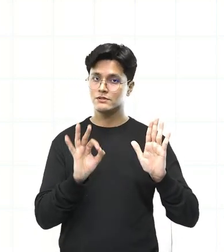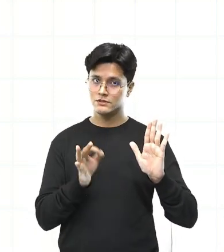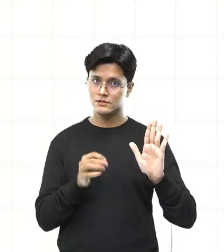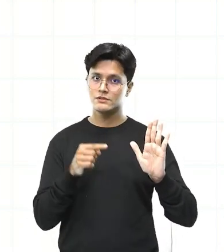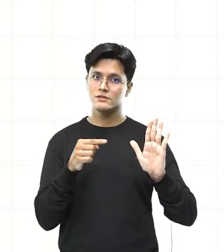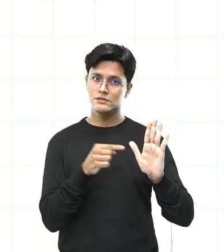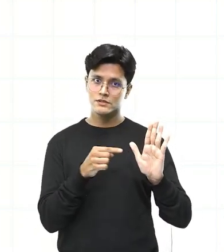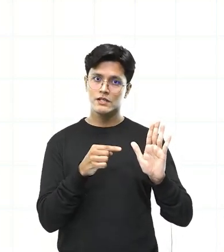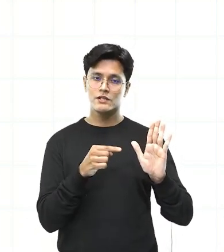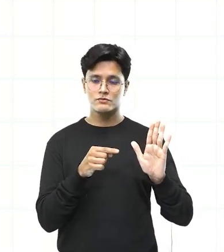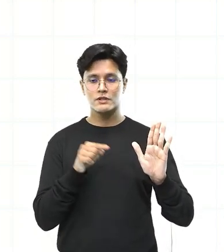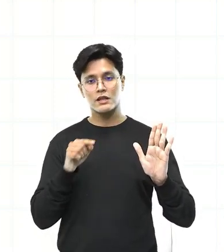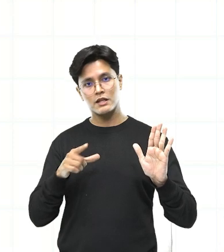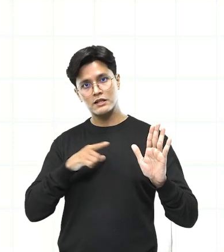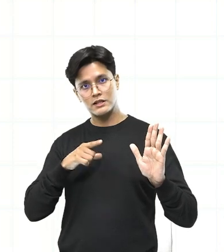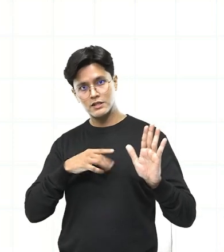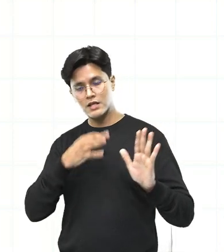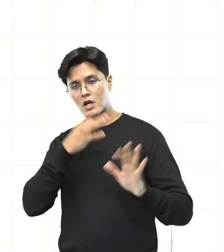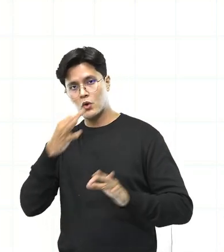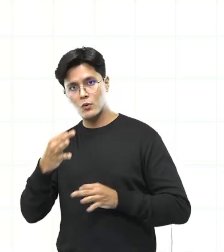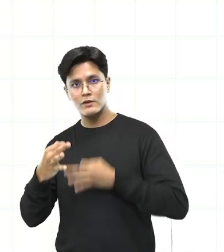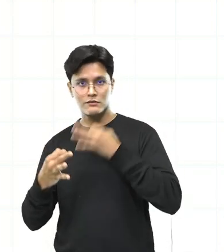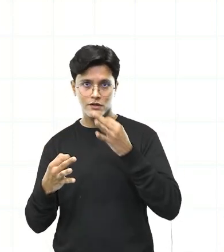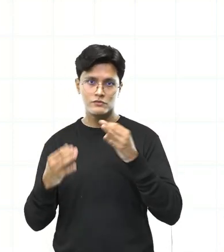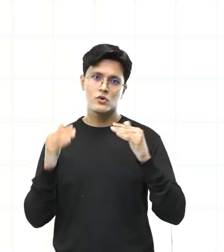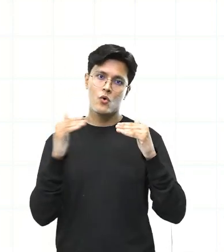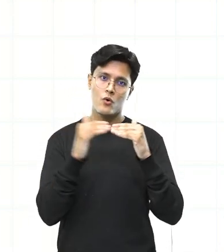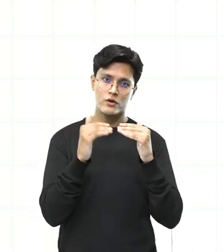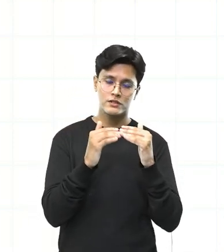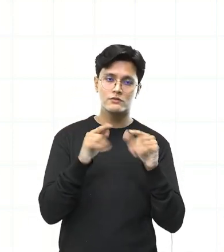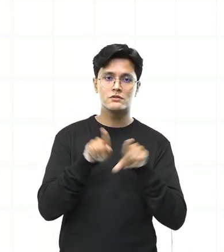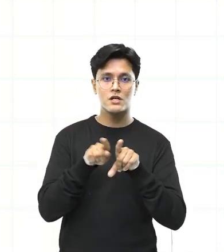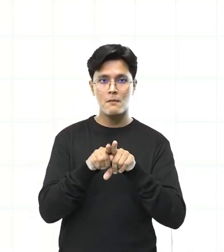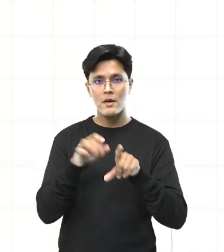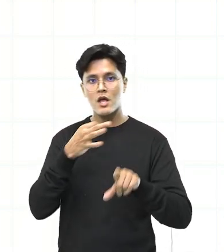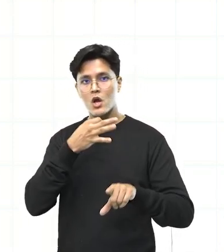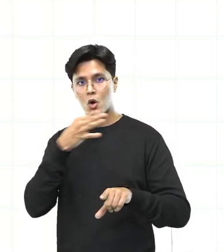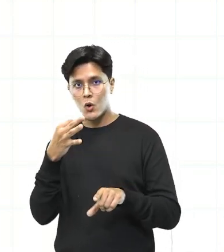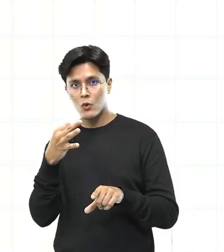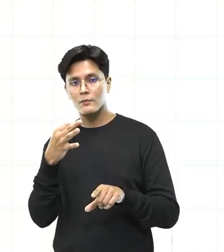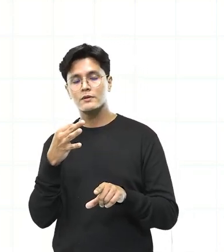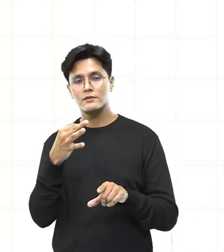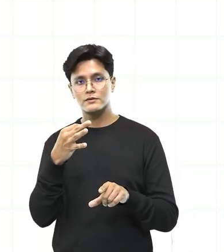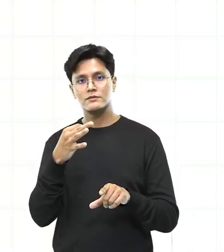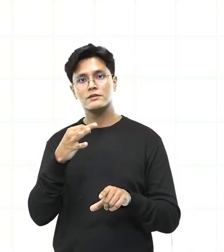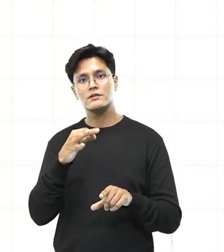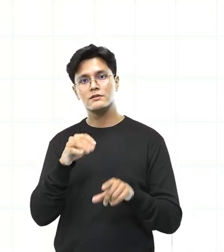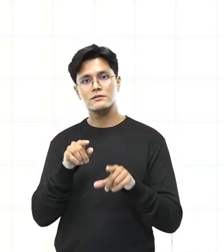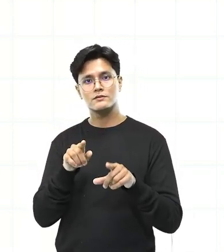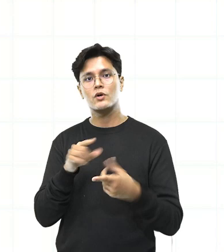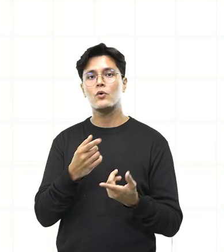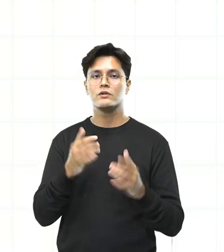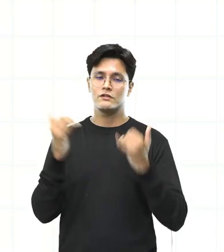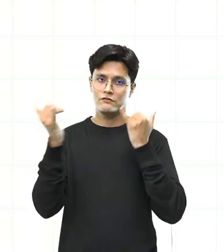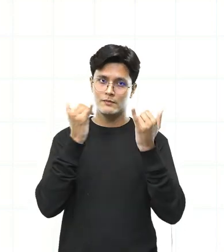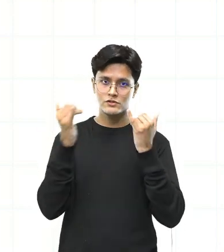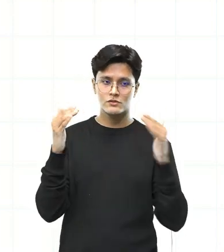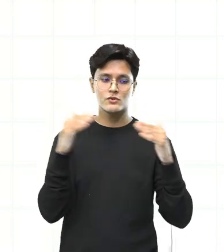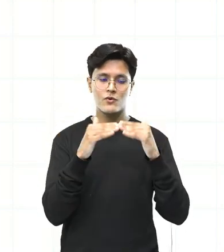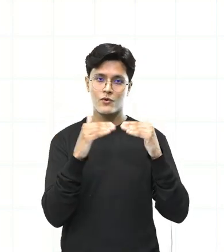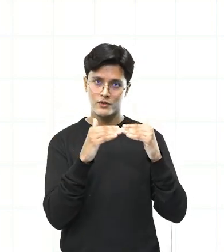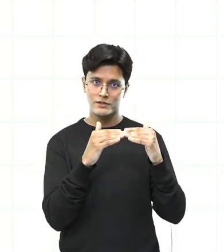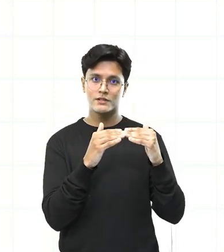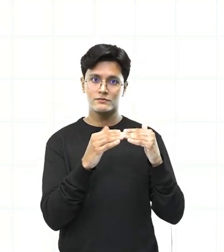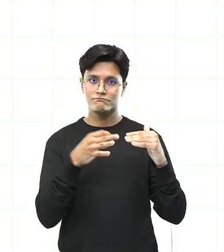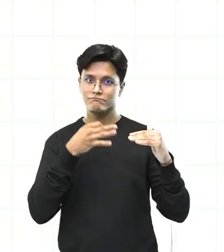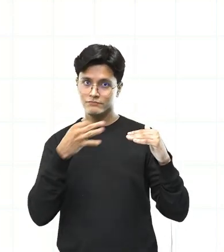tecido comentários concordando com esse texto, com as informações contidas nesse